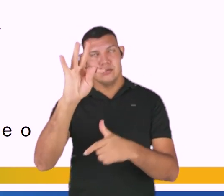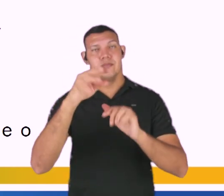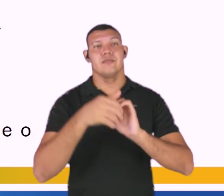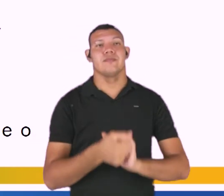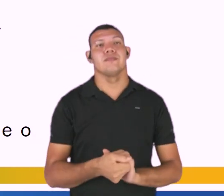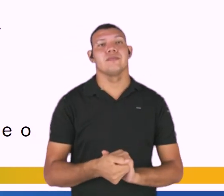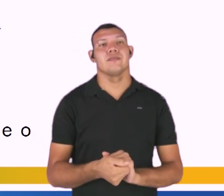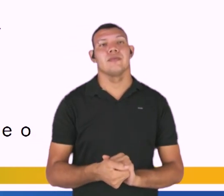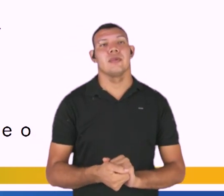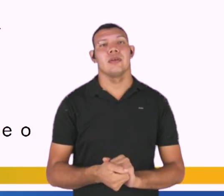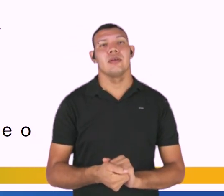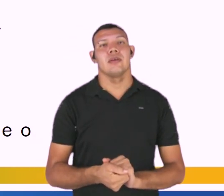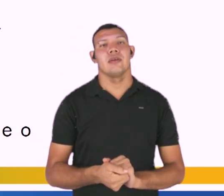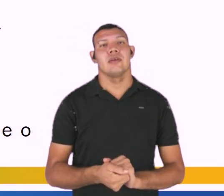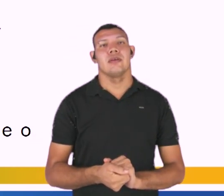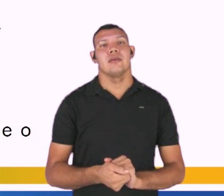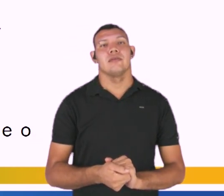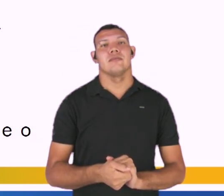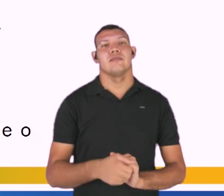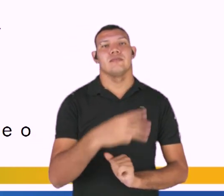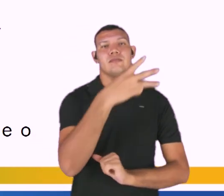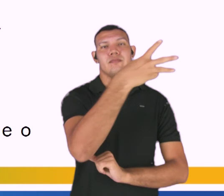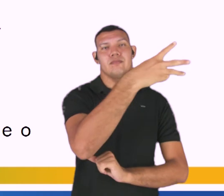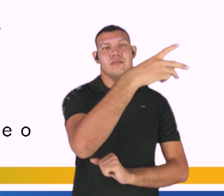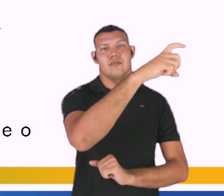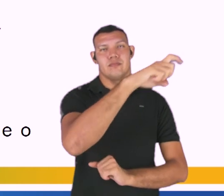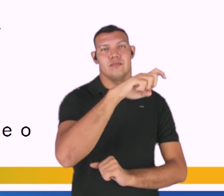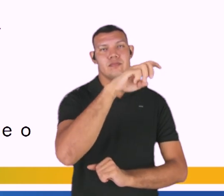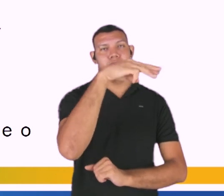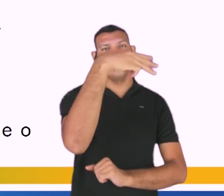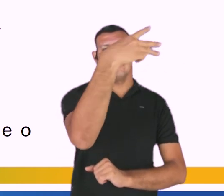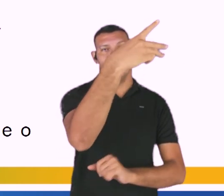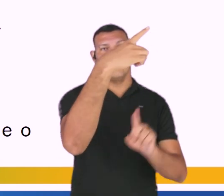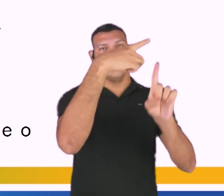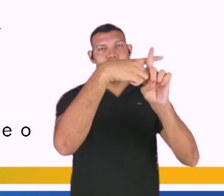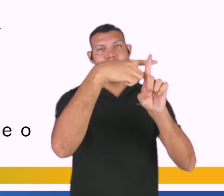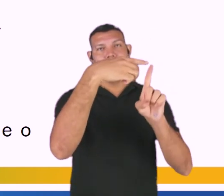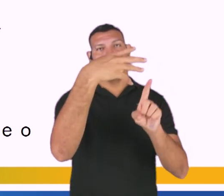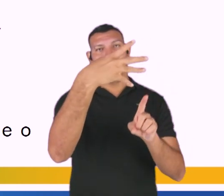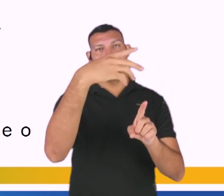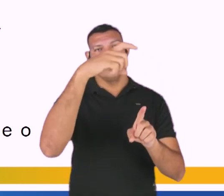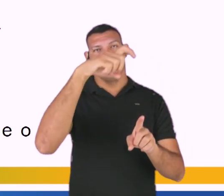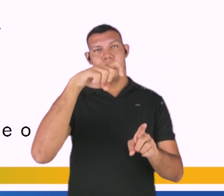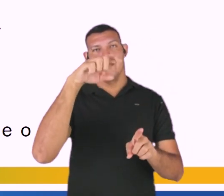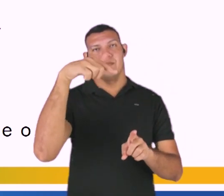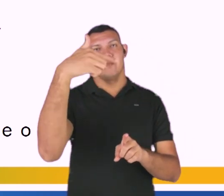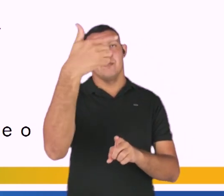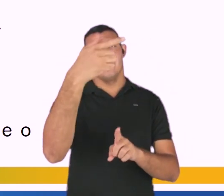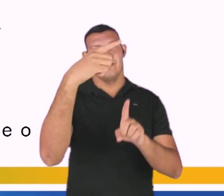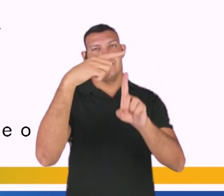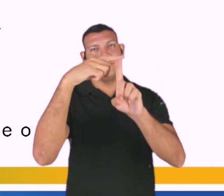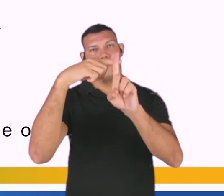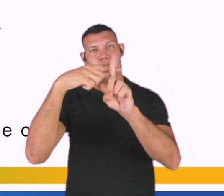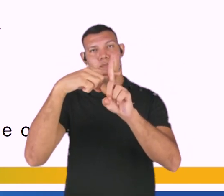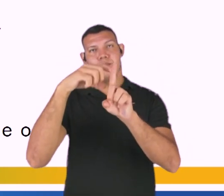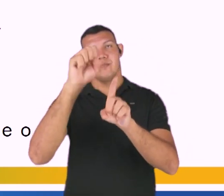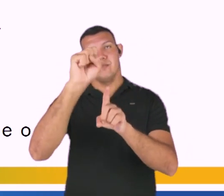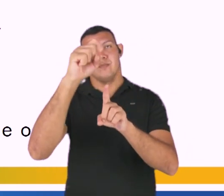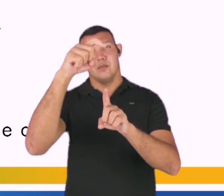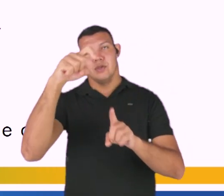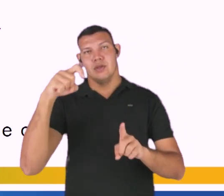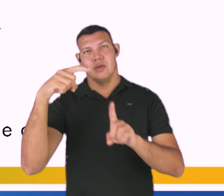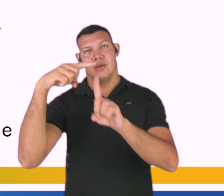da nossa peixes e o resto E aí transformando nossos coeficiente aí que nós calculamos ainda pô bom